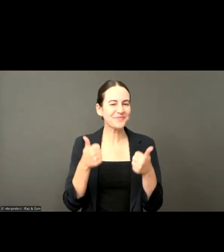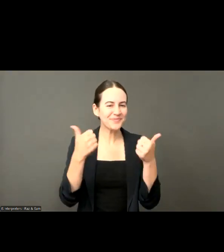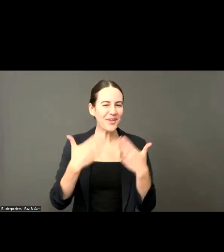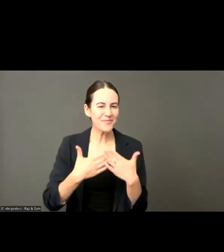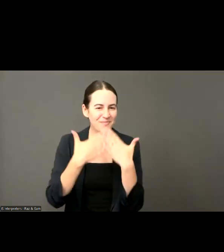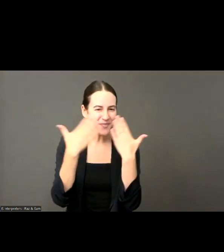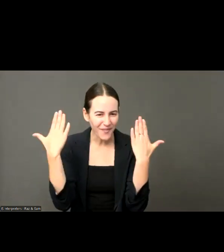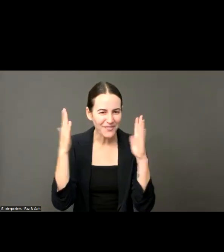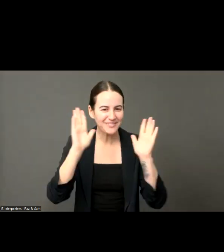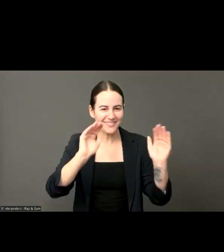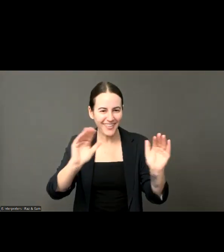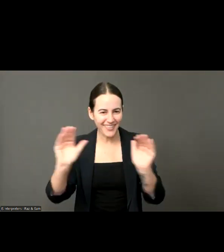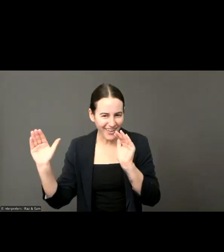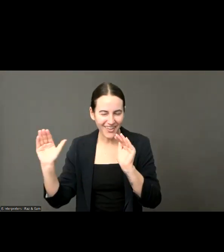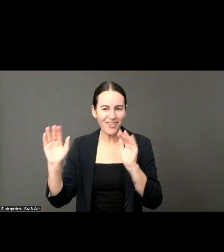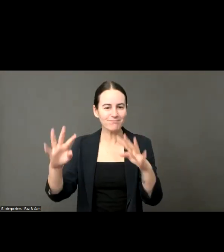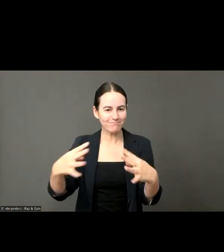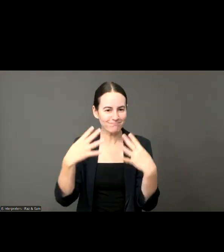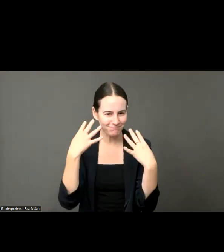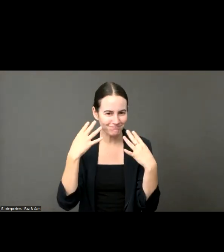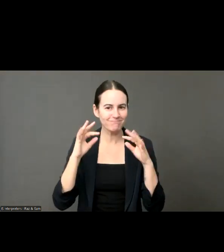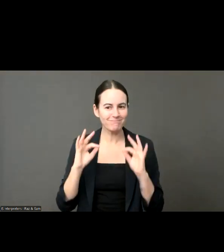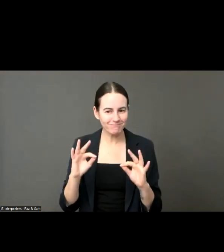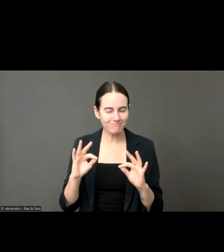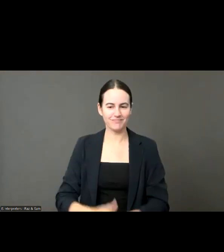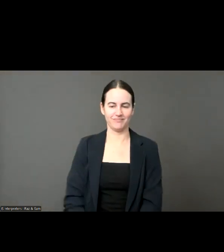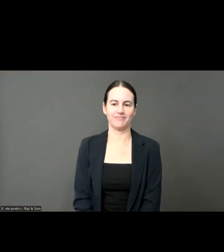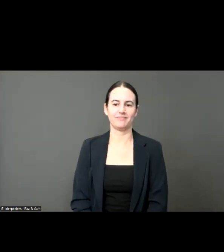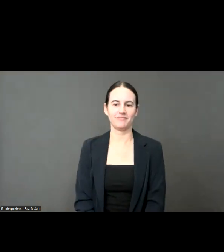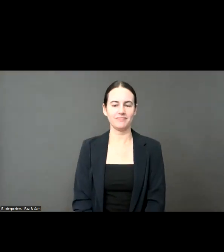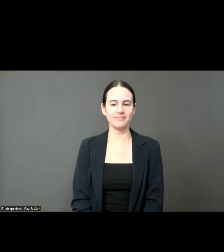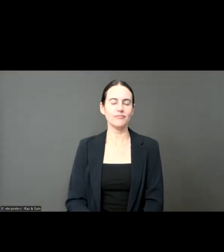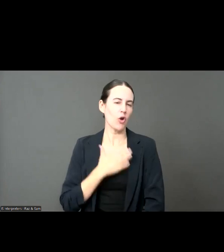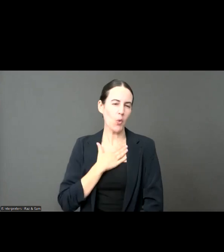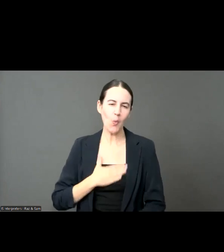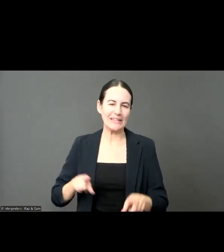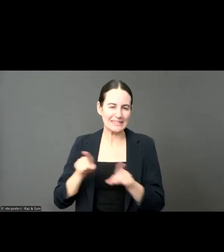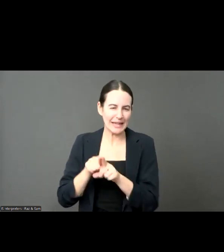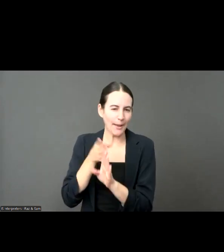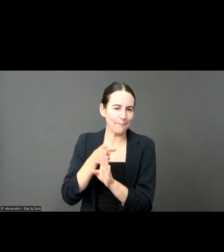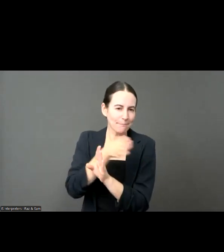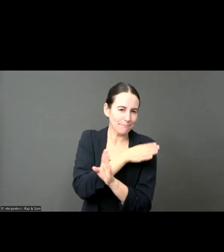da nossa secretária de Vigilância em Saúde e Ambiente, doutora Etel.